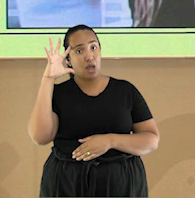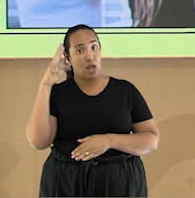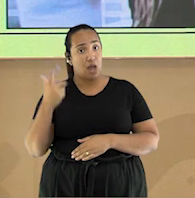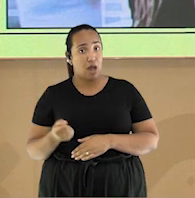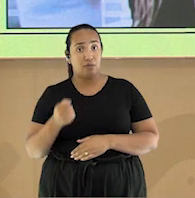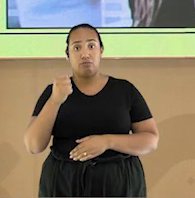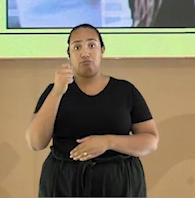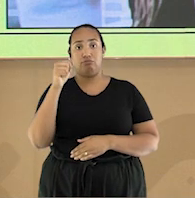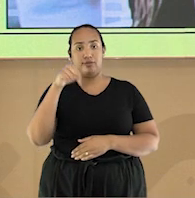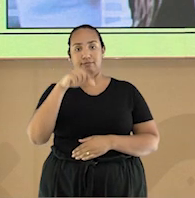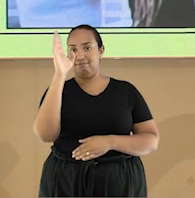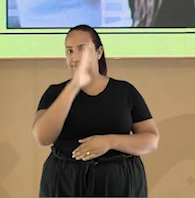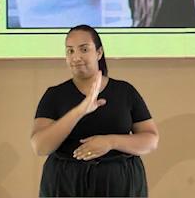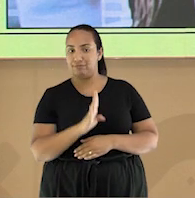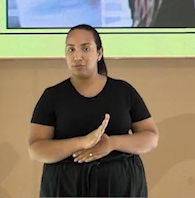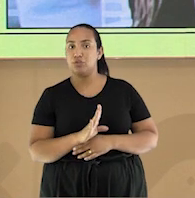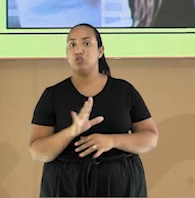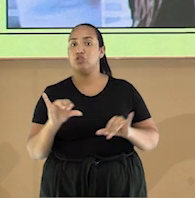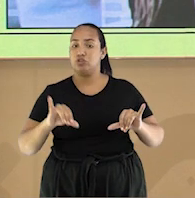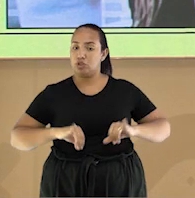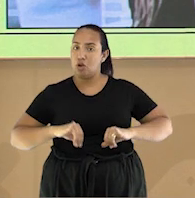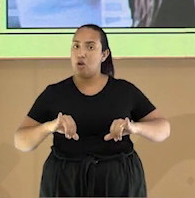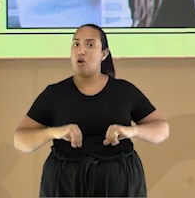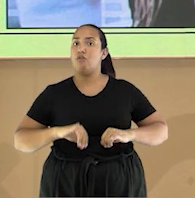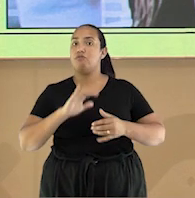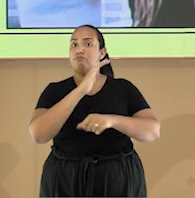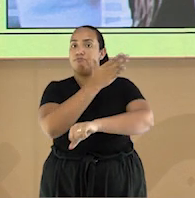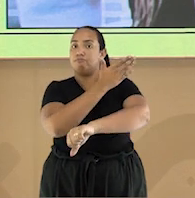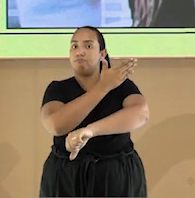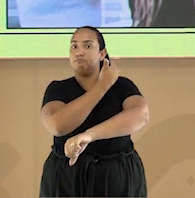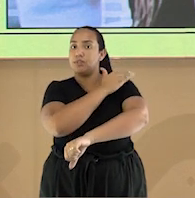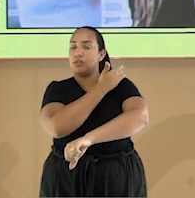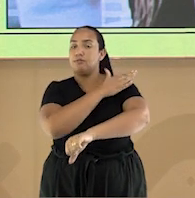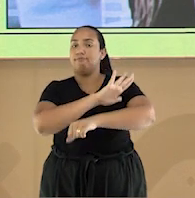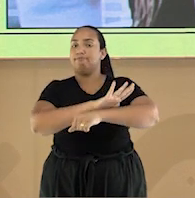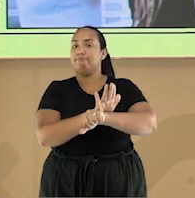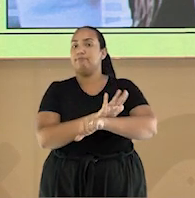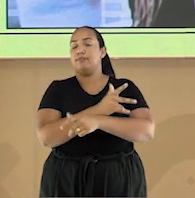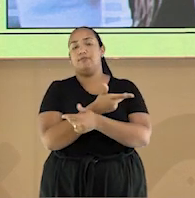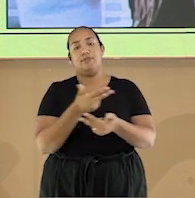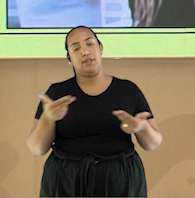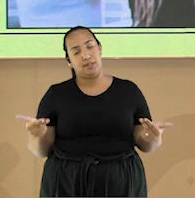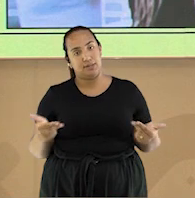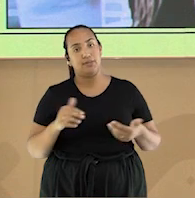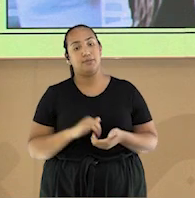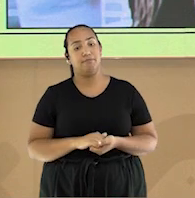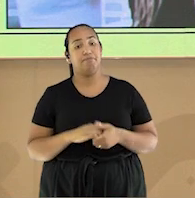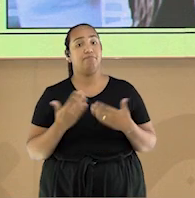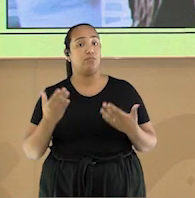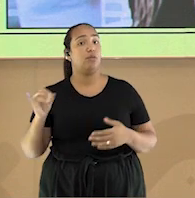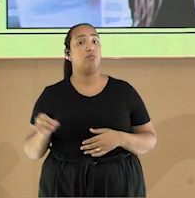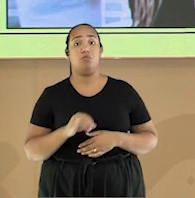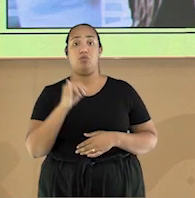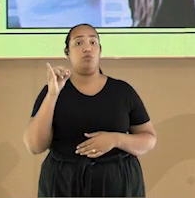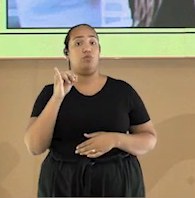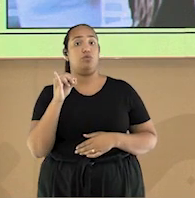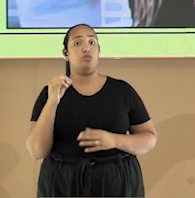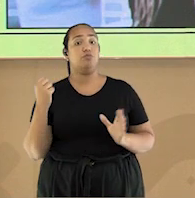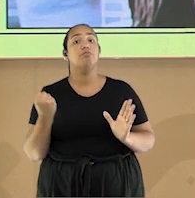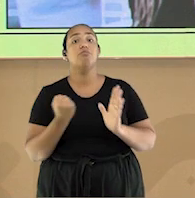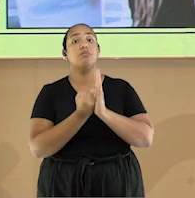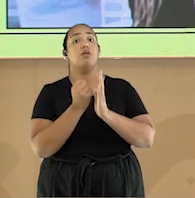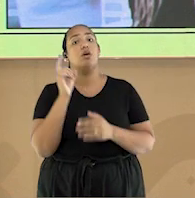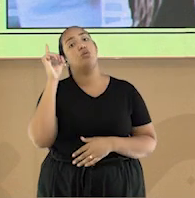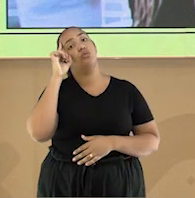da escravidão sofreram e ainda sofrem diversos níveis de preconceito. Então é muito importante termos um dia para relembrar